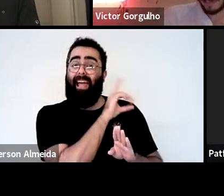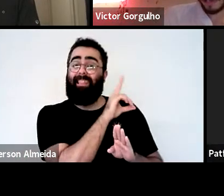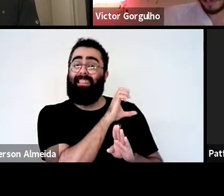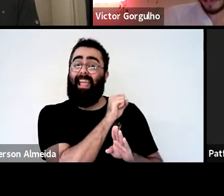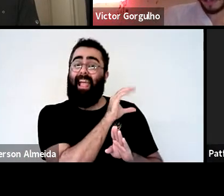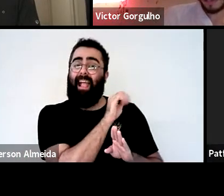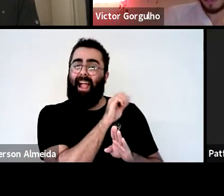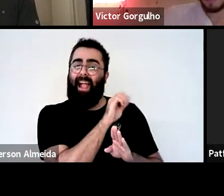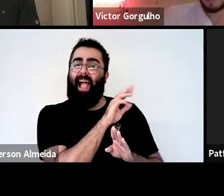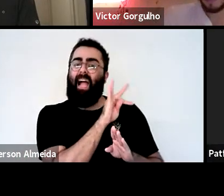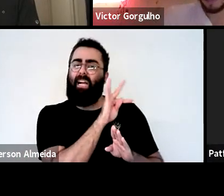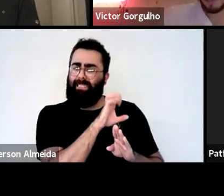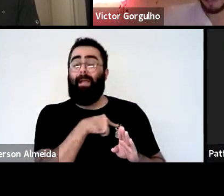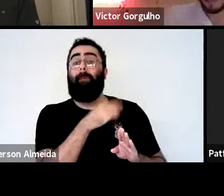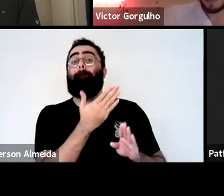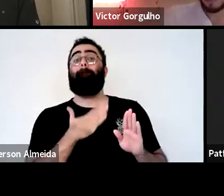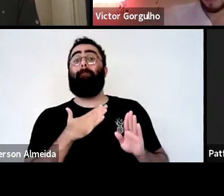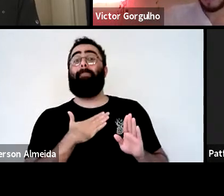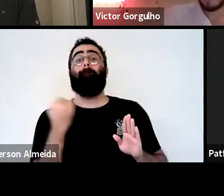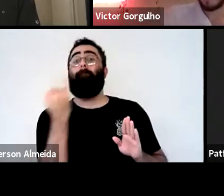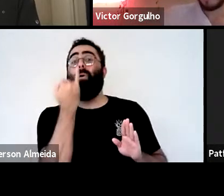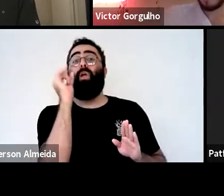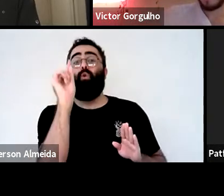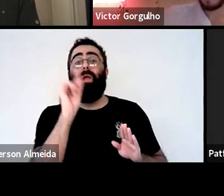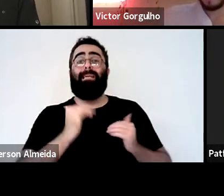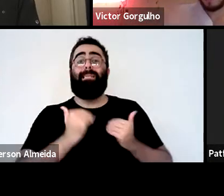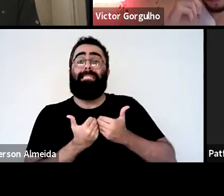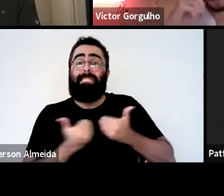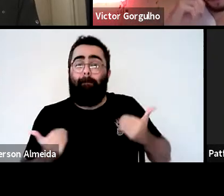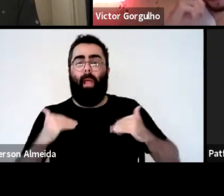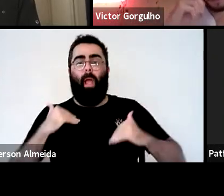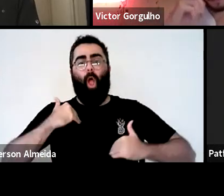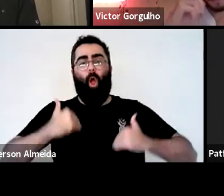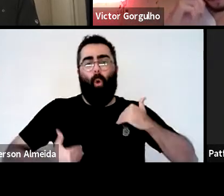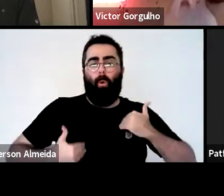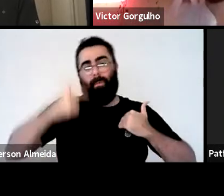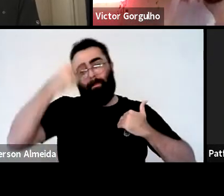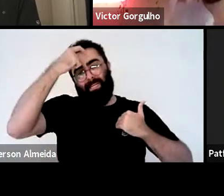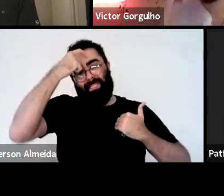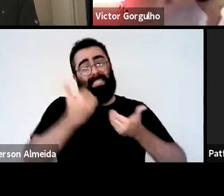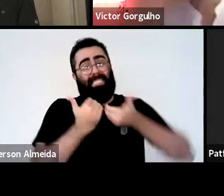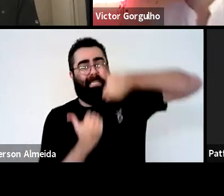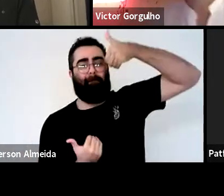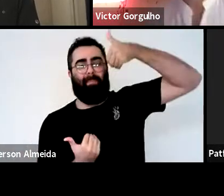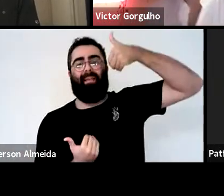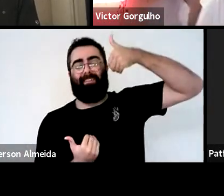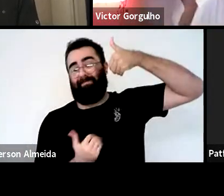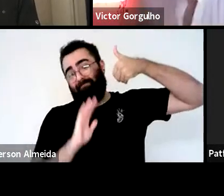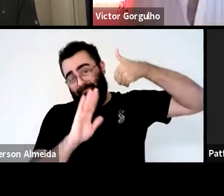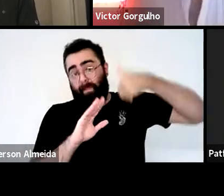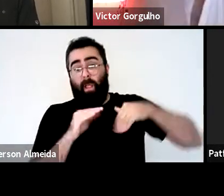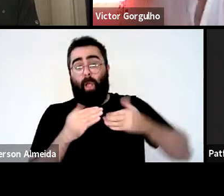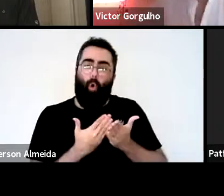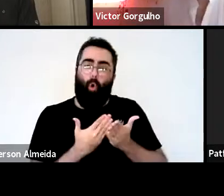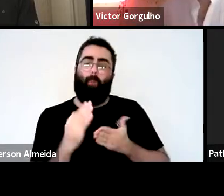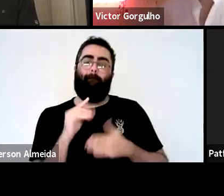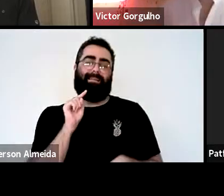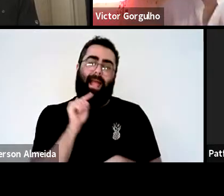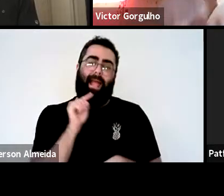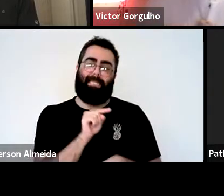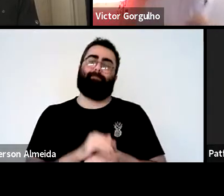fundamental é a separação entre corpo e mente, assim. Para a gente é fundamental pensar isso, porque eu acho que a partir daí algumas coisas uhum.